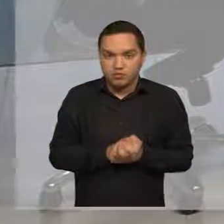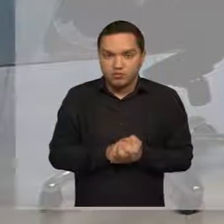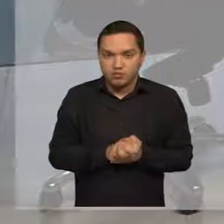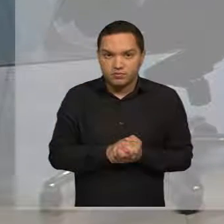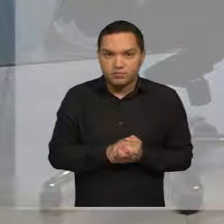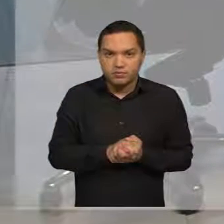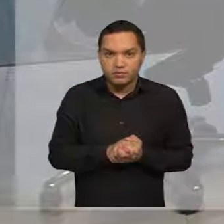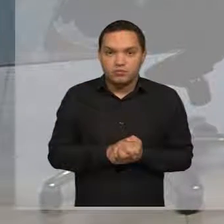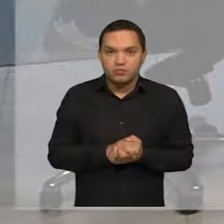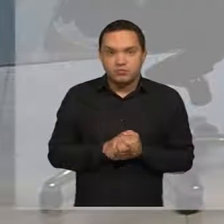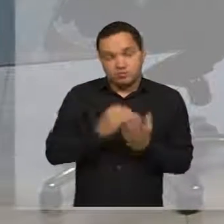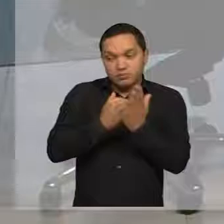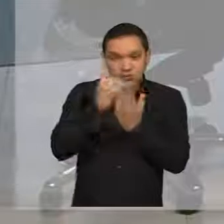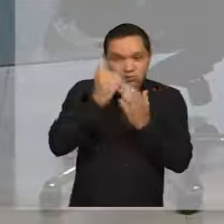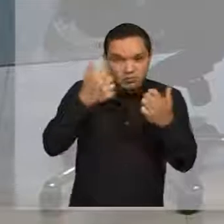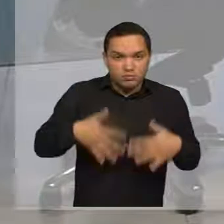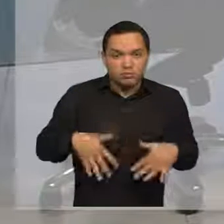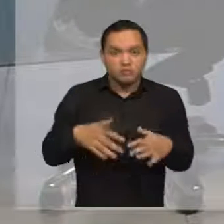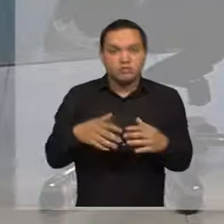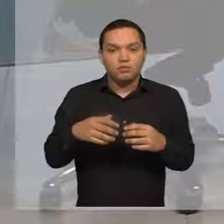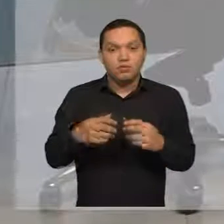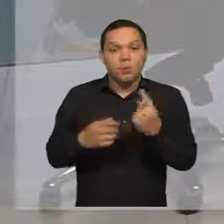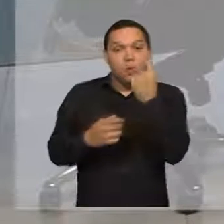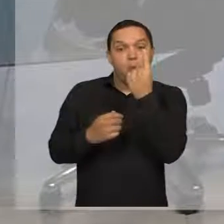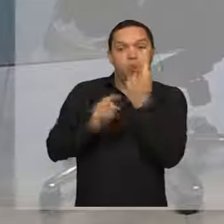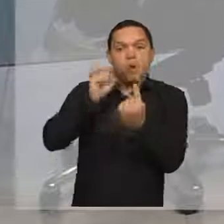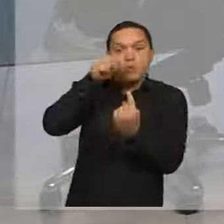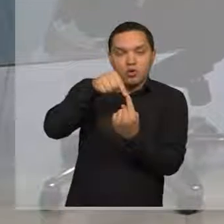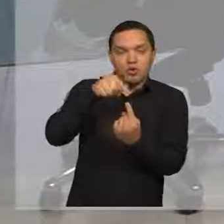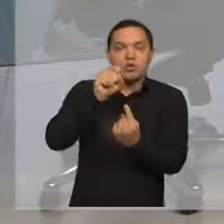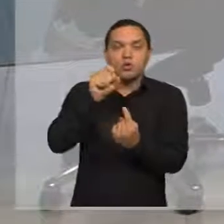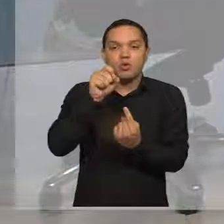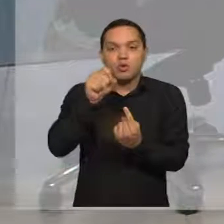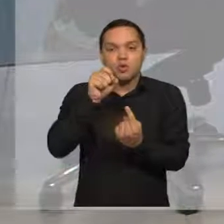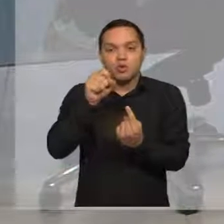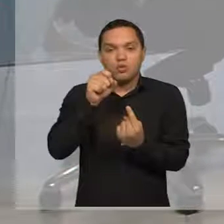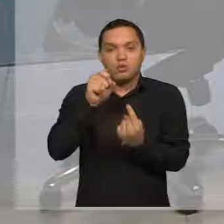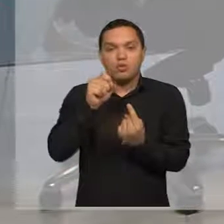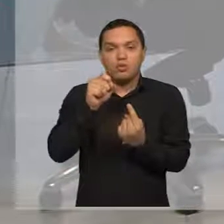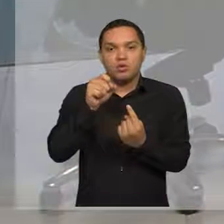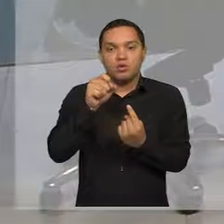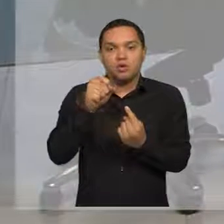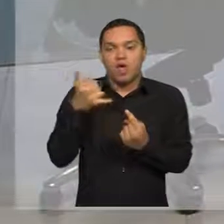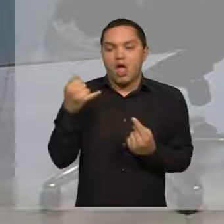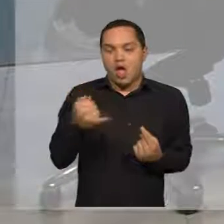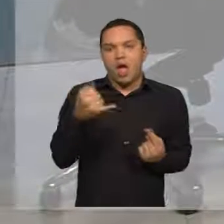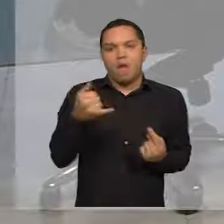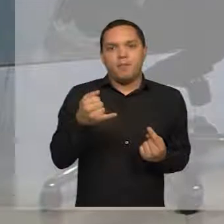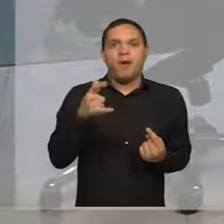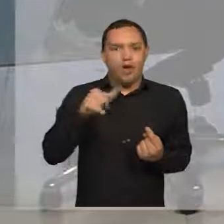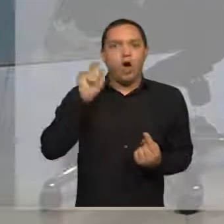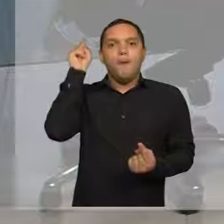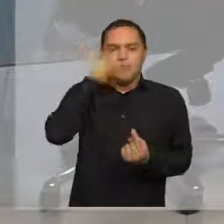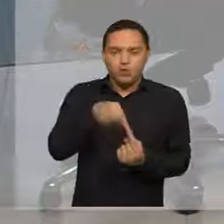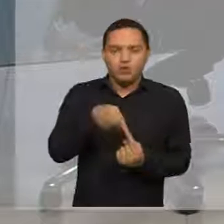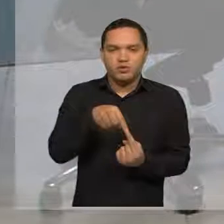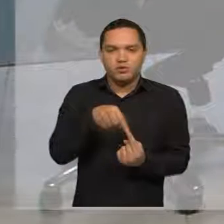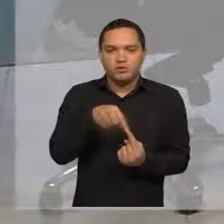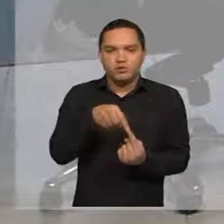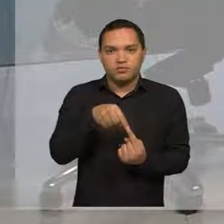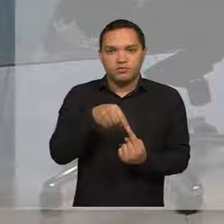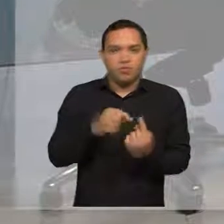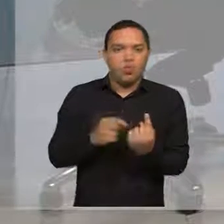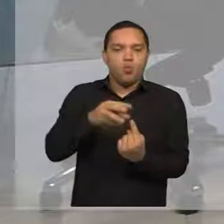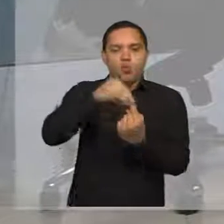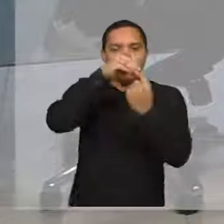só para fazer justiça, tem uma meta objetiva, a tal da concessão da posse de arma. Fora